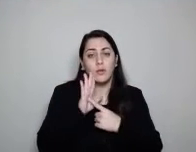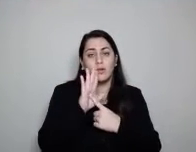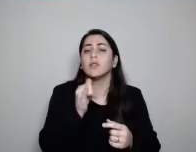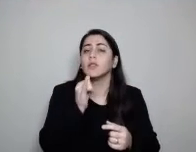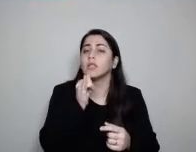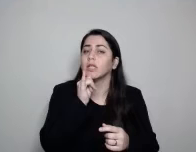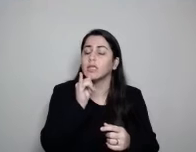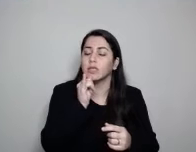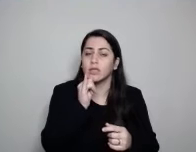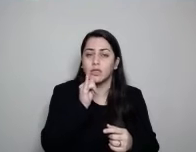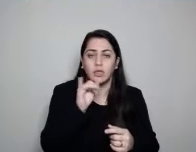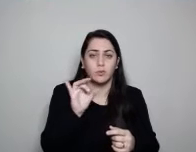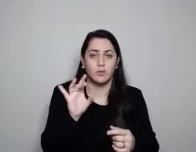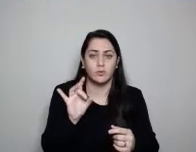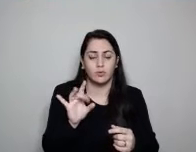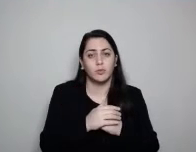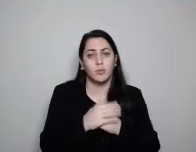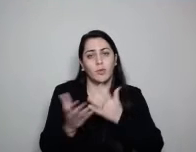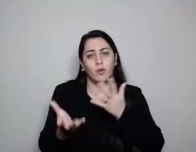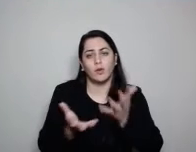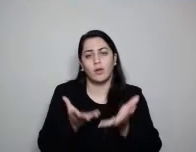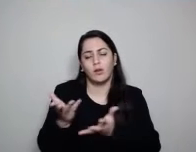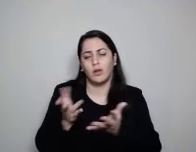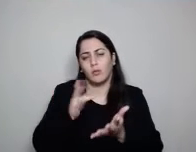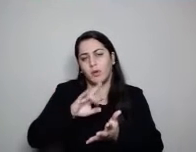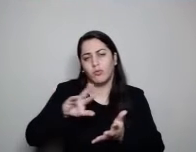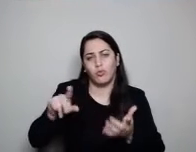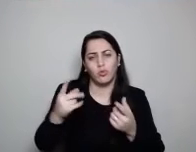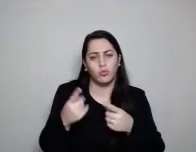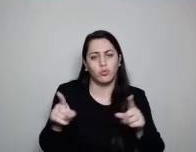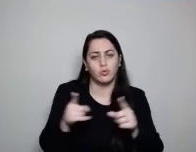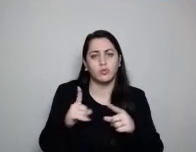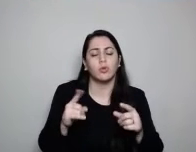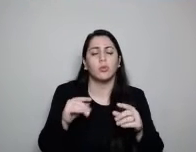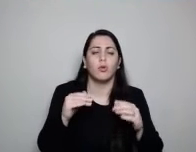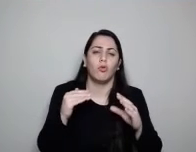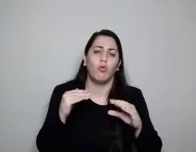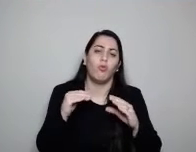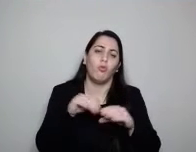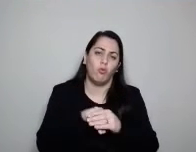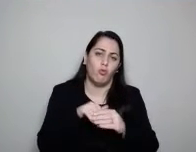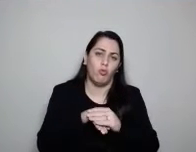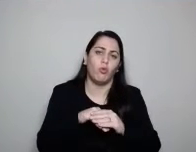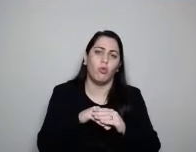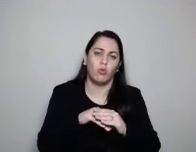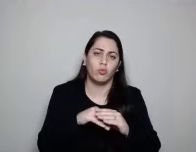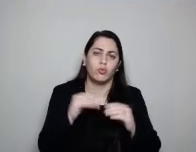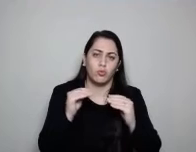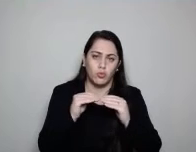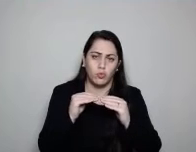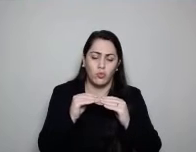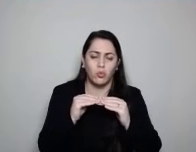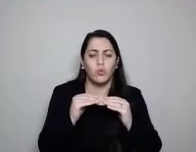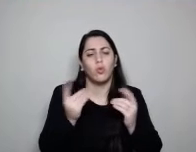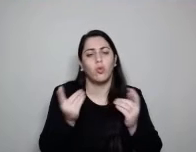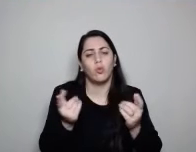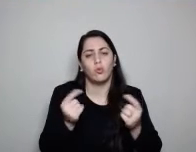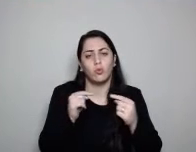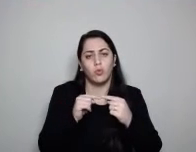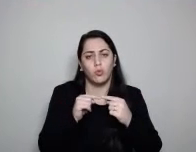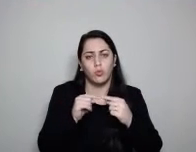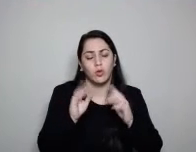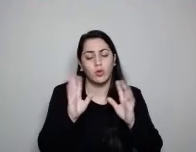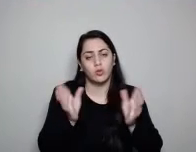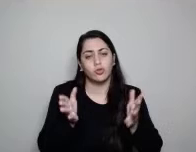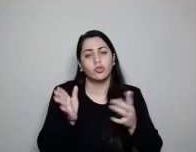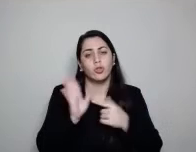terapias aqui. Era só, senhor presidente, o voto está nesse sentido, conforme Vossa Excelência já antecipou. Era só essa